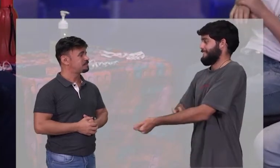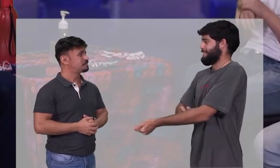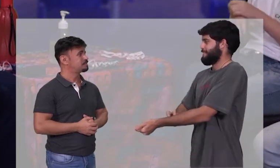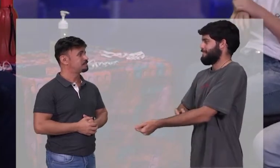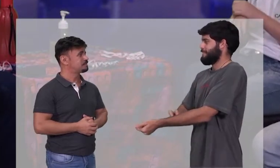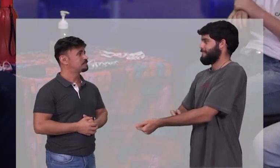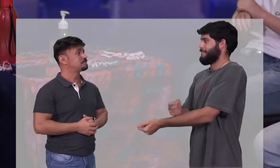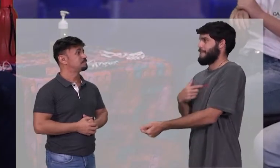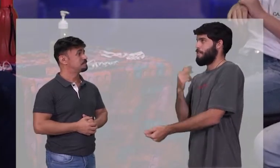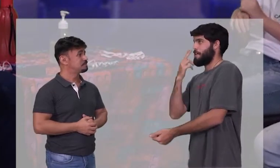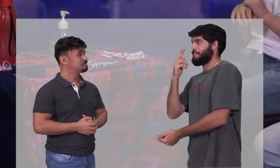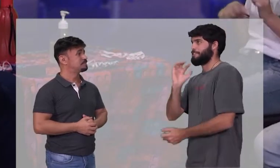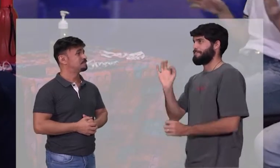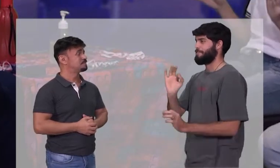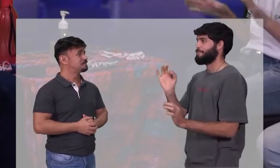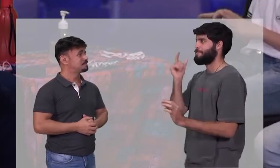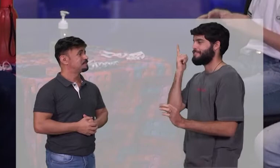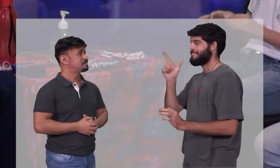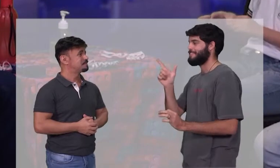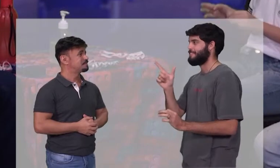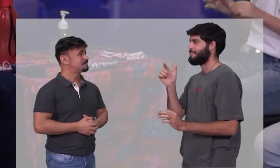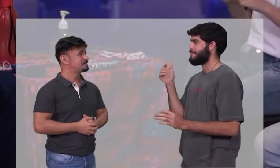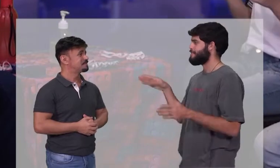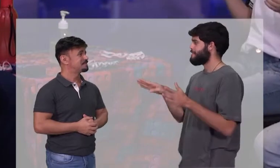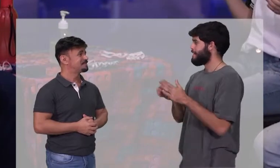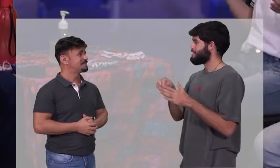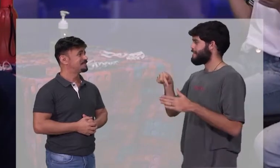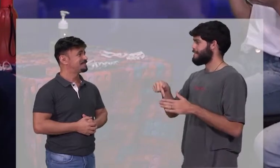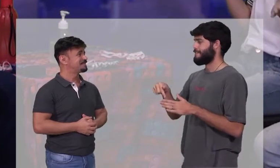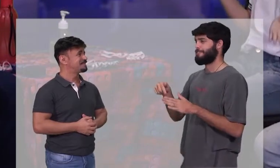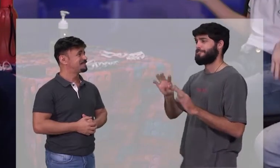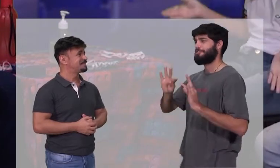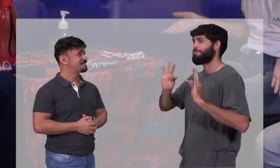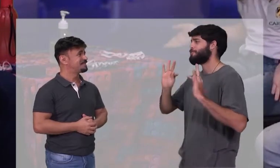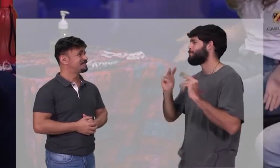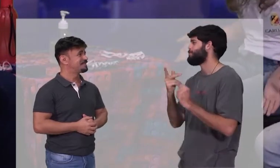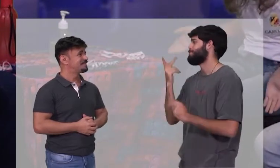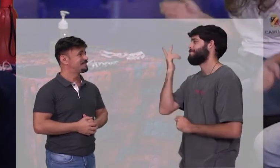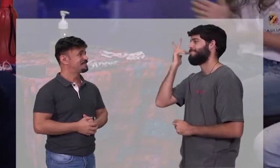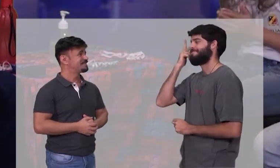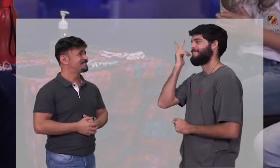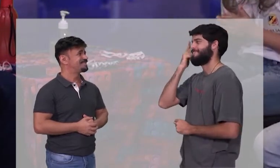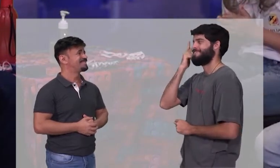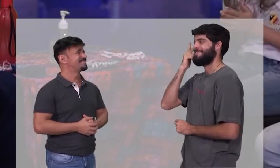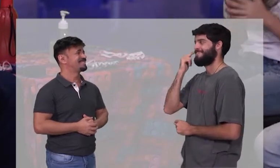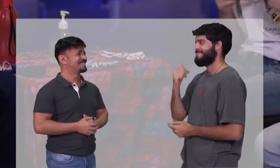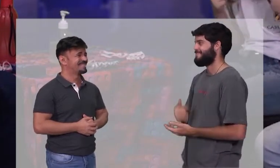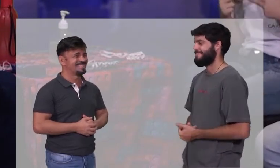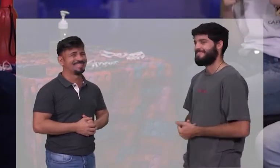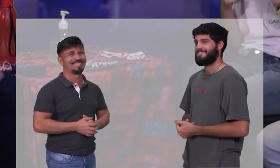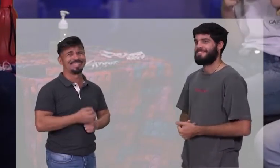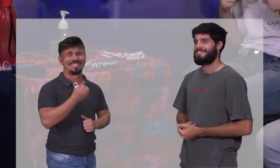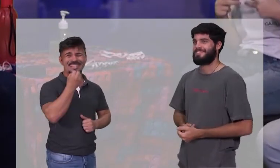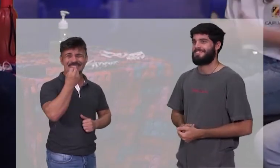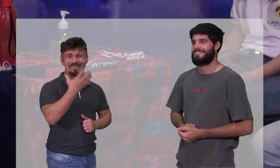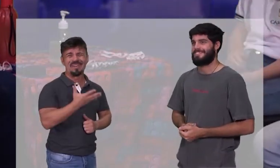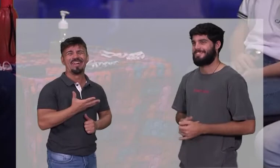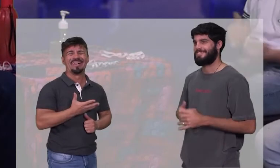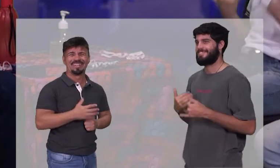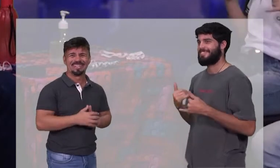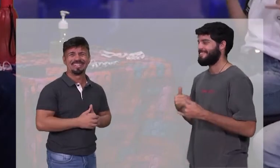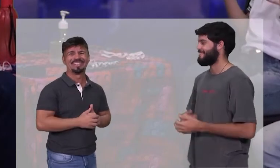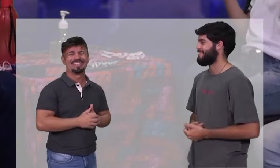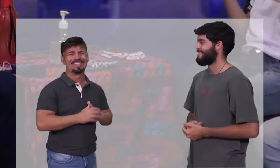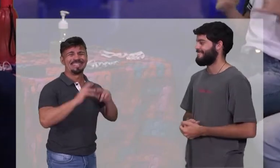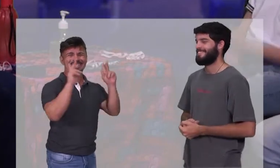nervosa, não acho que eu não vou conseguir. Cheguei aqui, ó, tá tudo de boa. tudo tranquilo, tá tudo tranquilo,